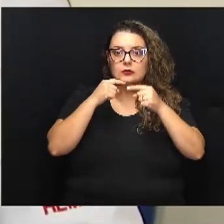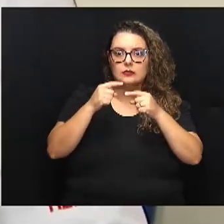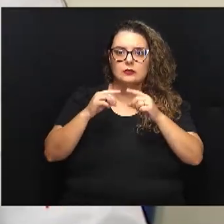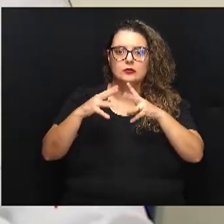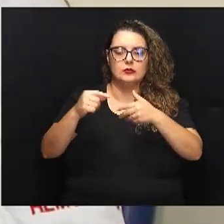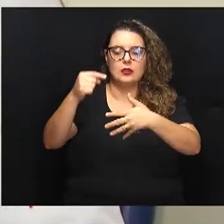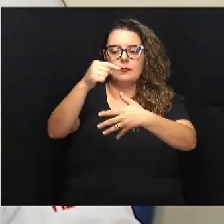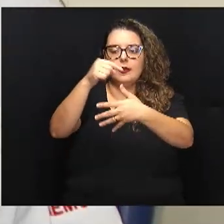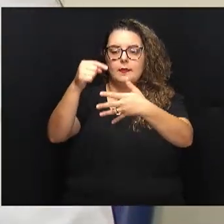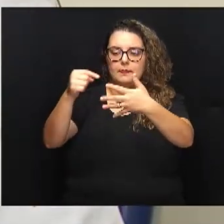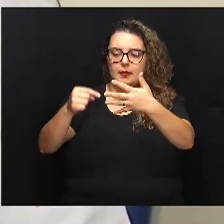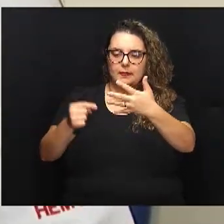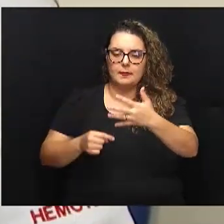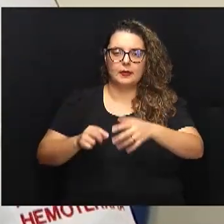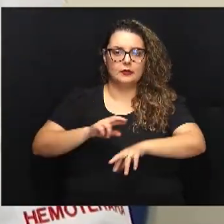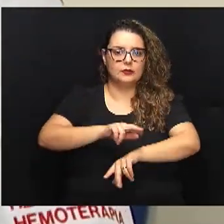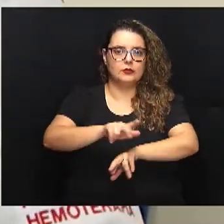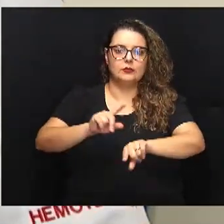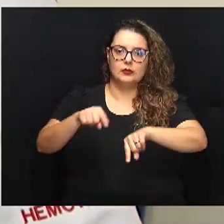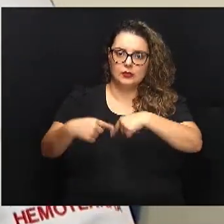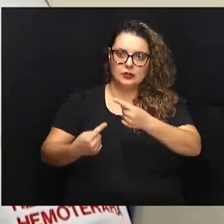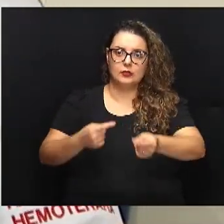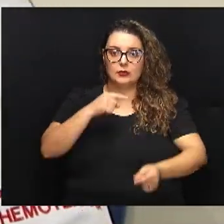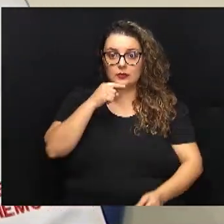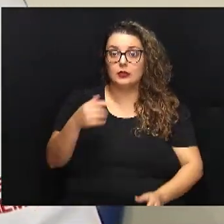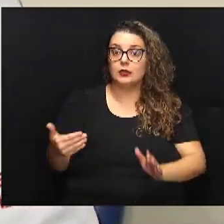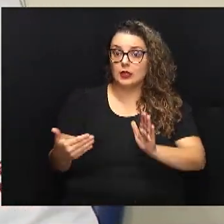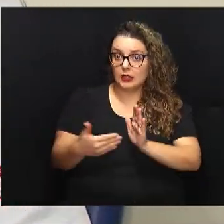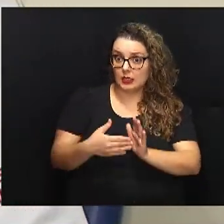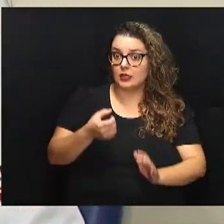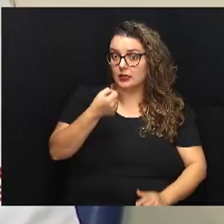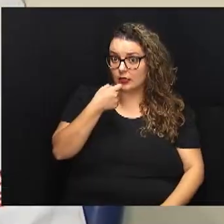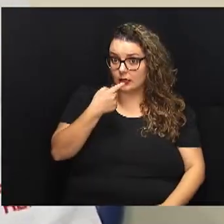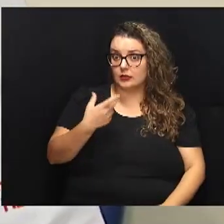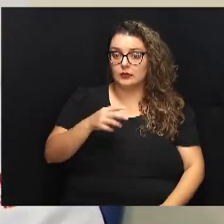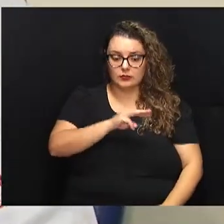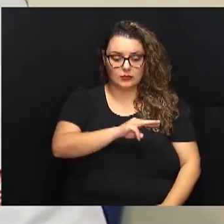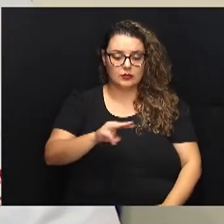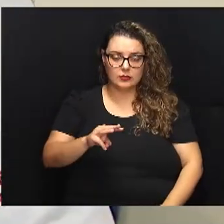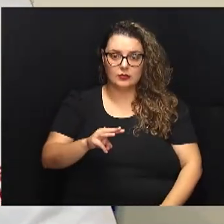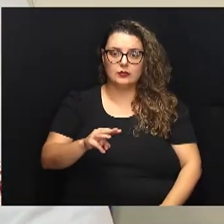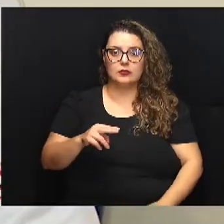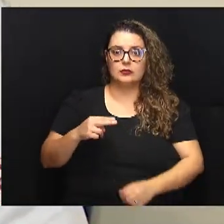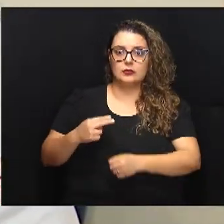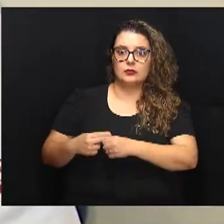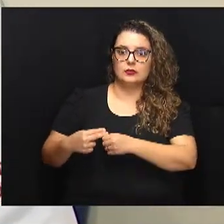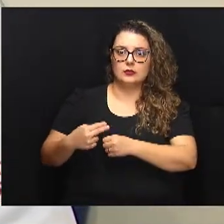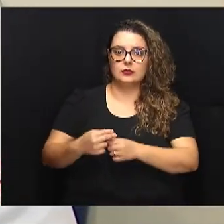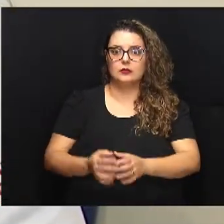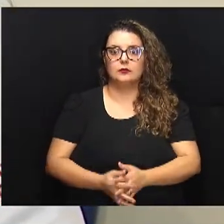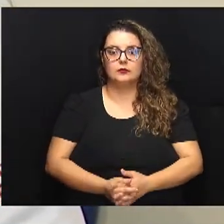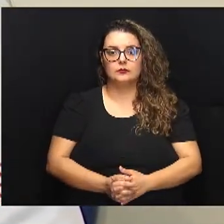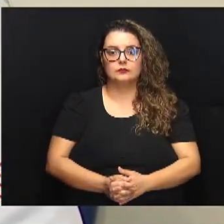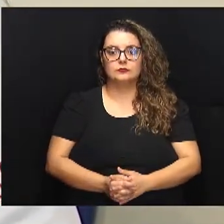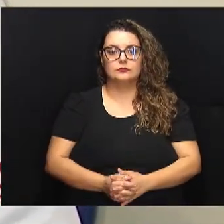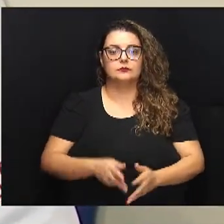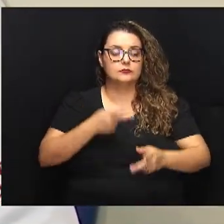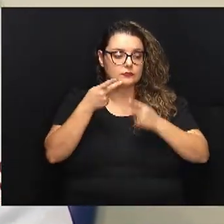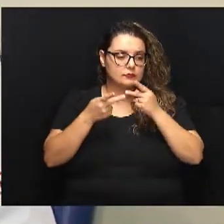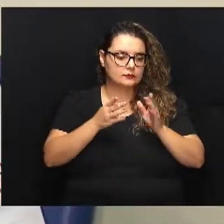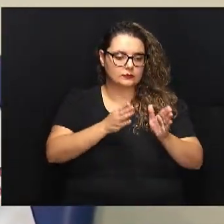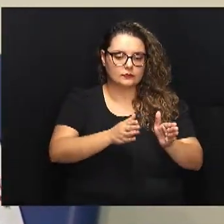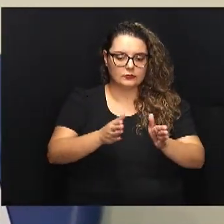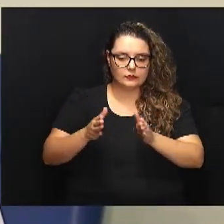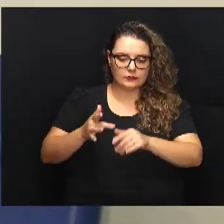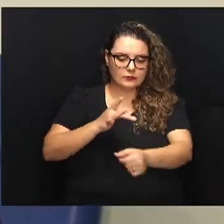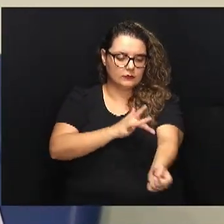todos esses critérios e diversos outros, inclusive até de medicamentos, no site da Unicamp, né? E falando agora das etapas da